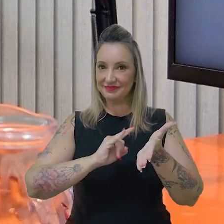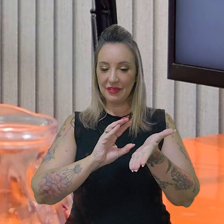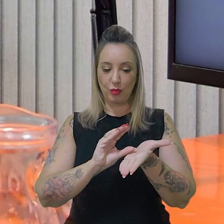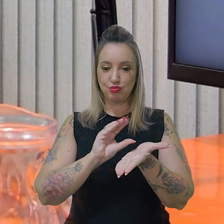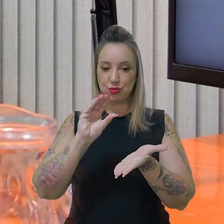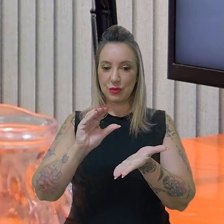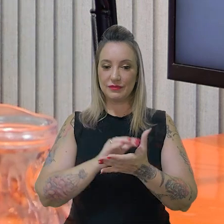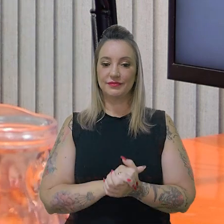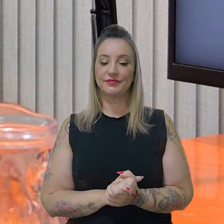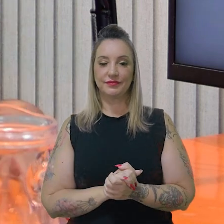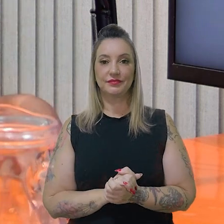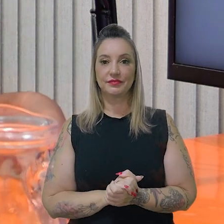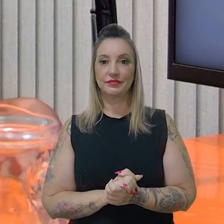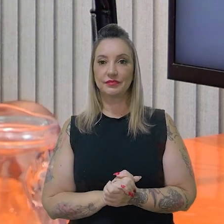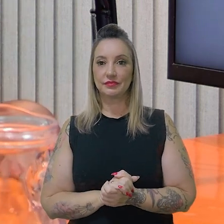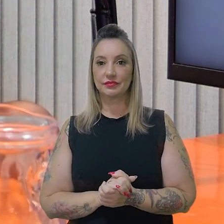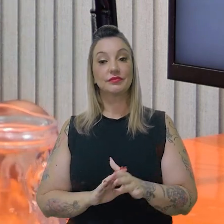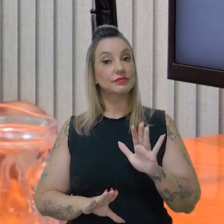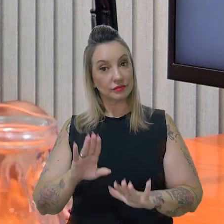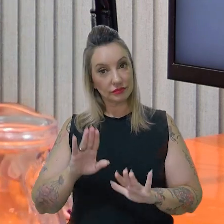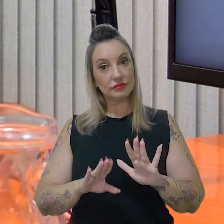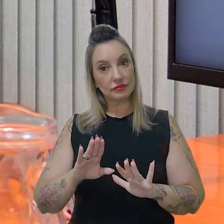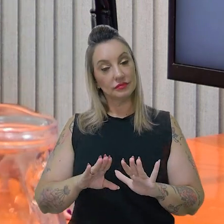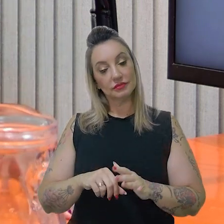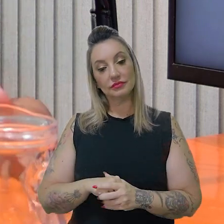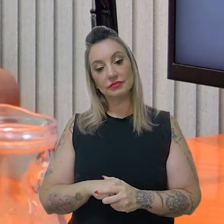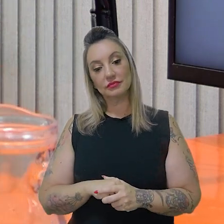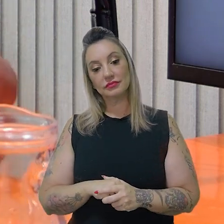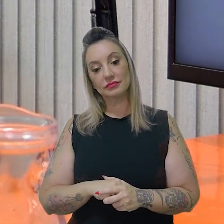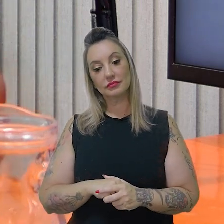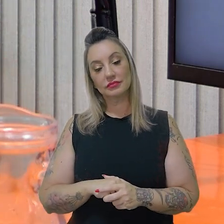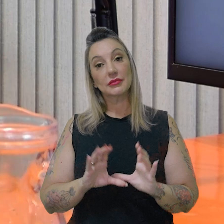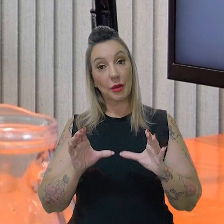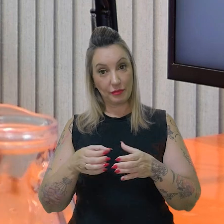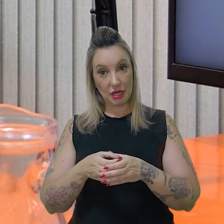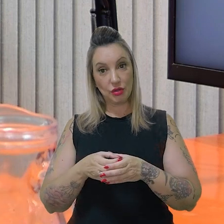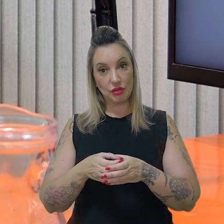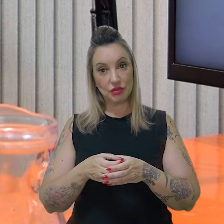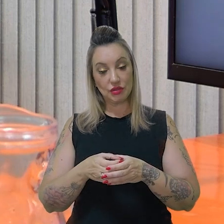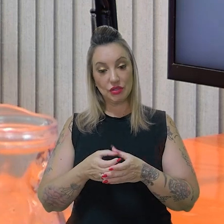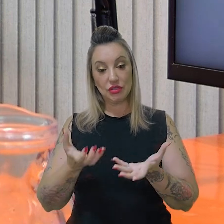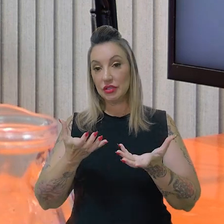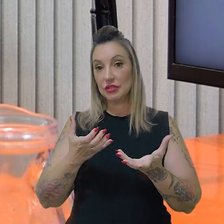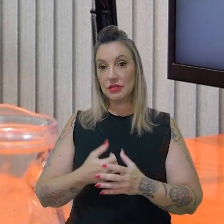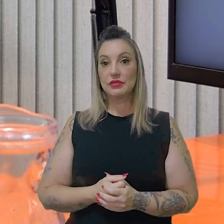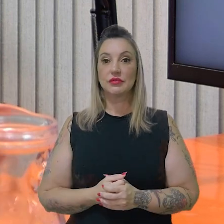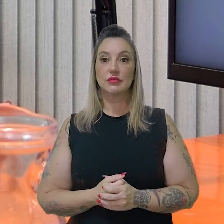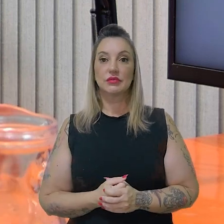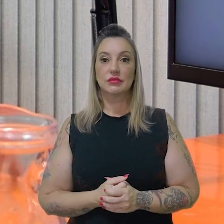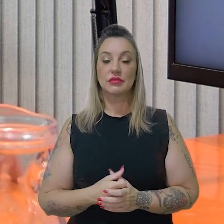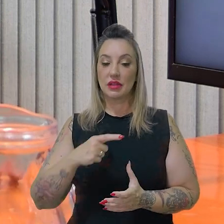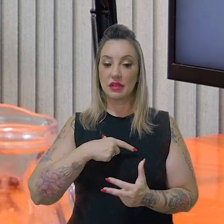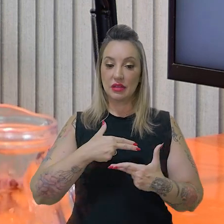é um dossier que aí dependendo do do nosso pacote né do do que você pretende teremos